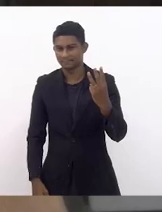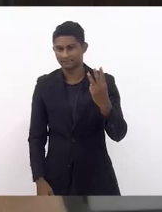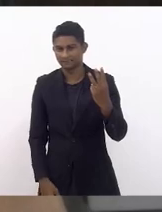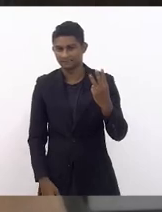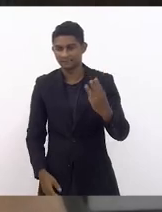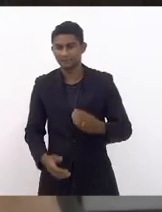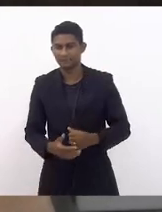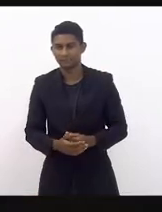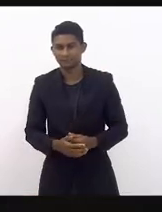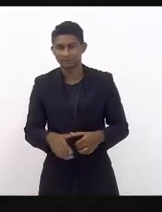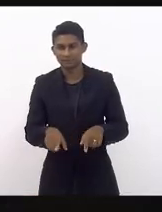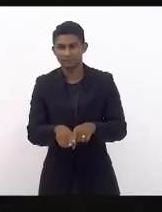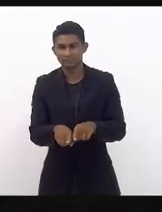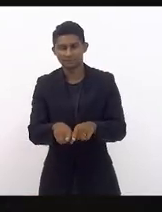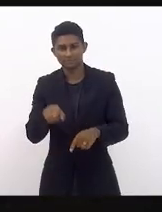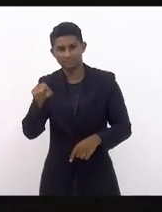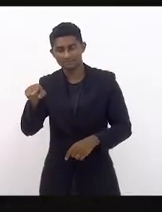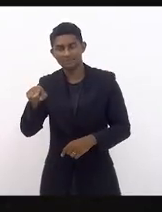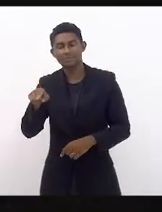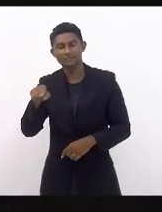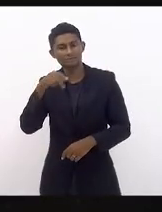e avó de 7 netos, né?